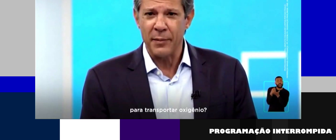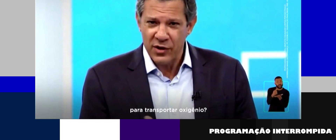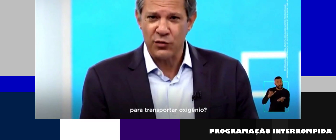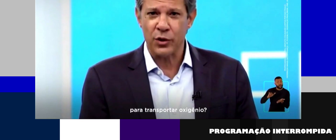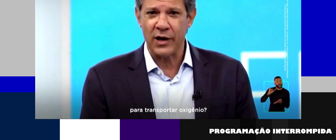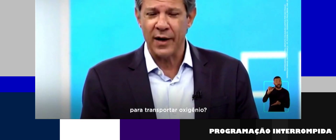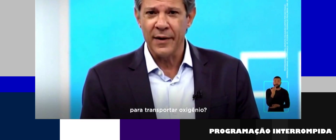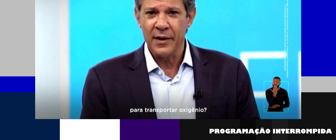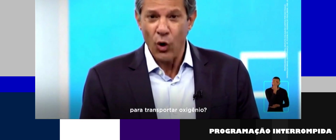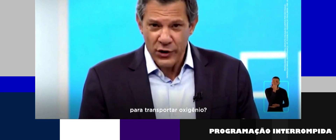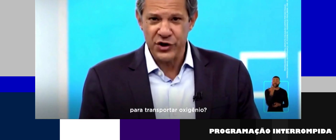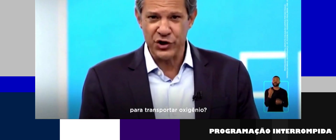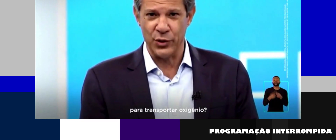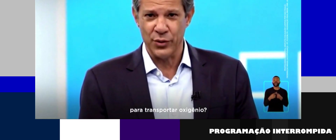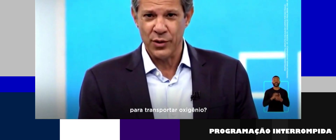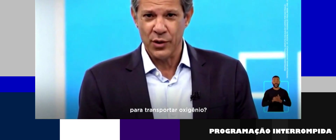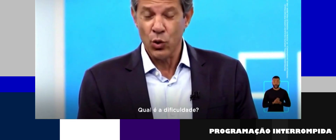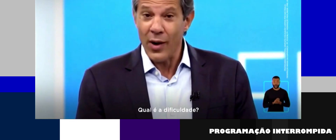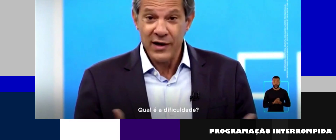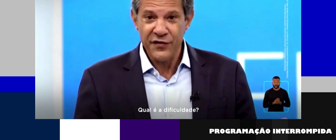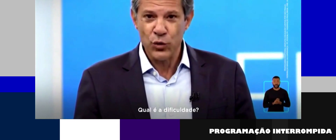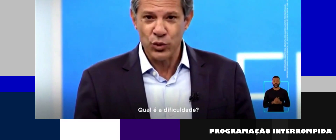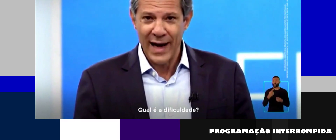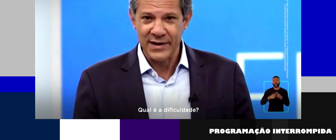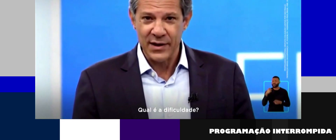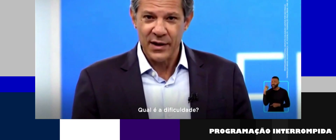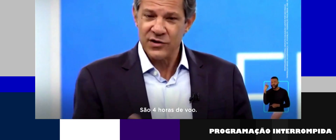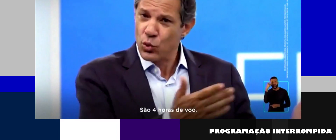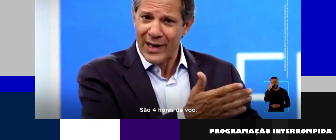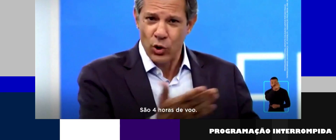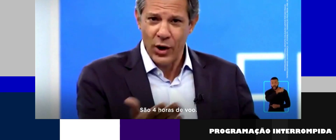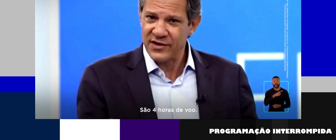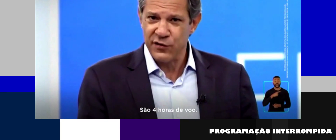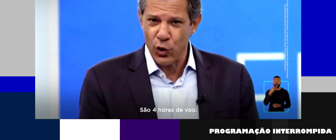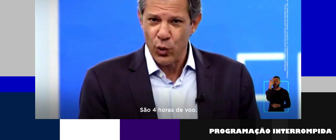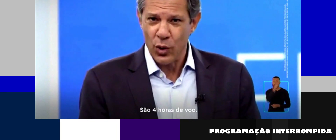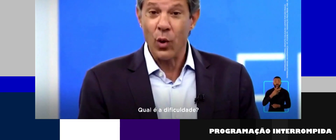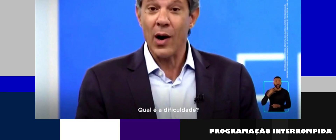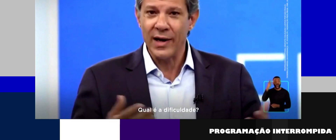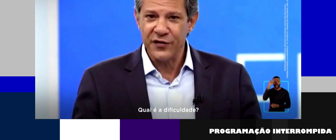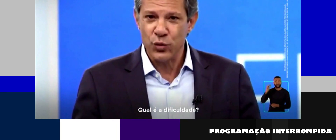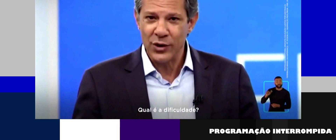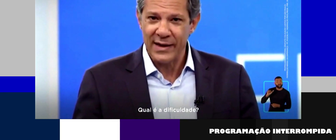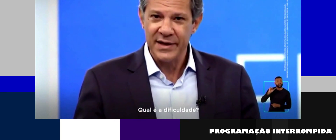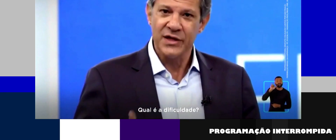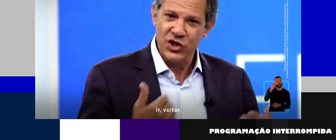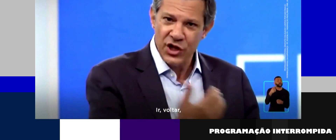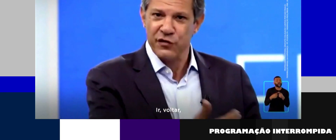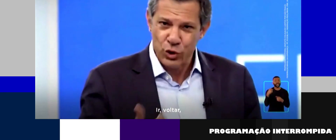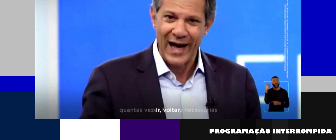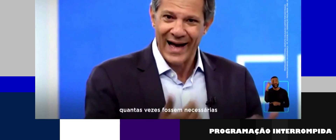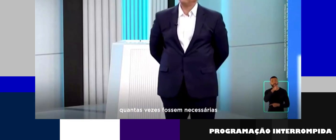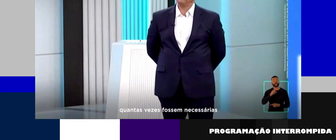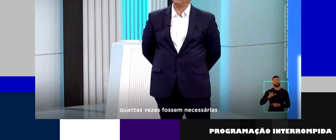da FAB para transportar oxigênio? Qual é a dificuldade? São 4 horas de voo. Qual é a dificuldade de